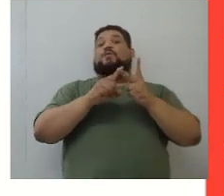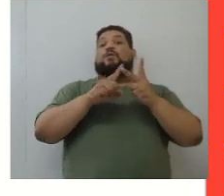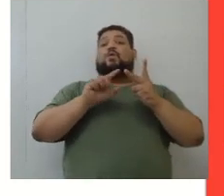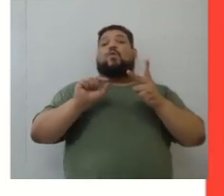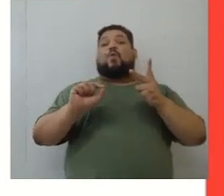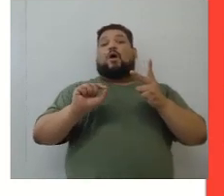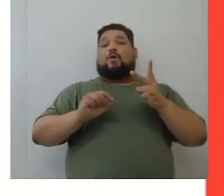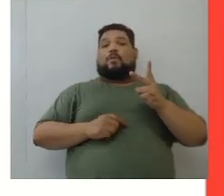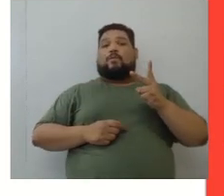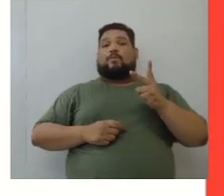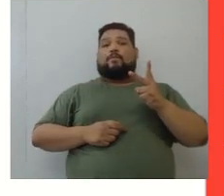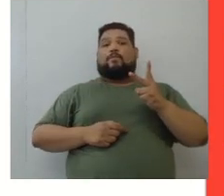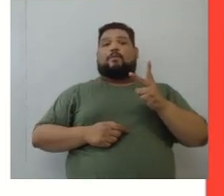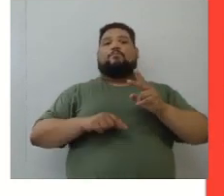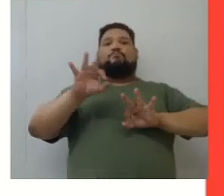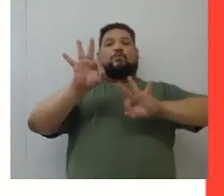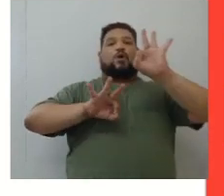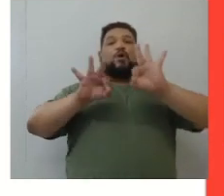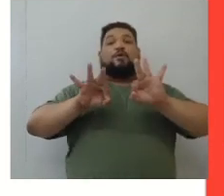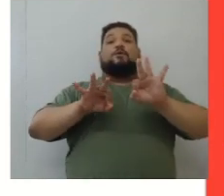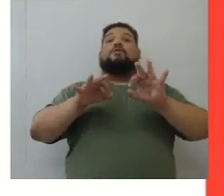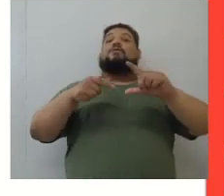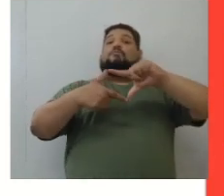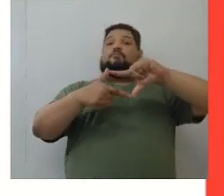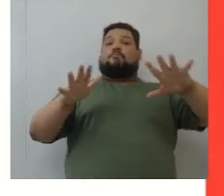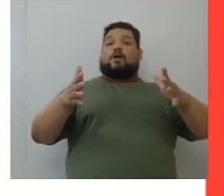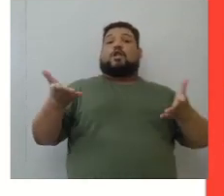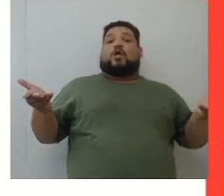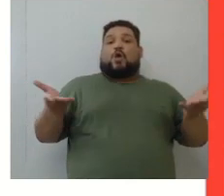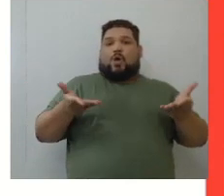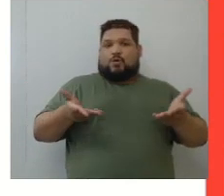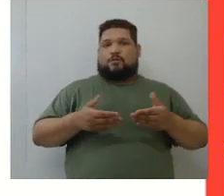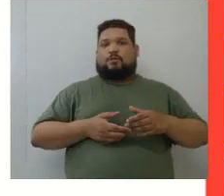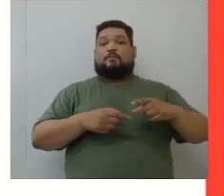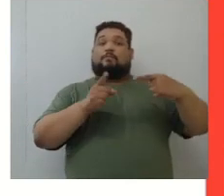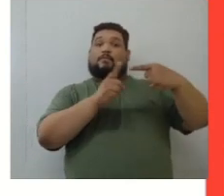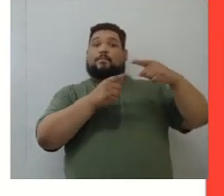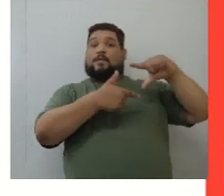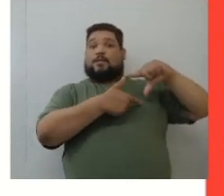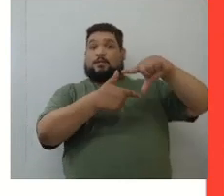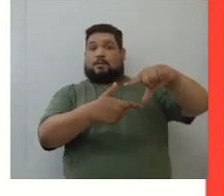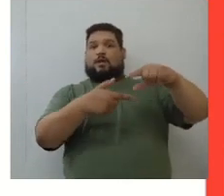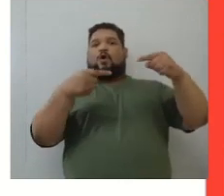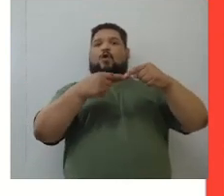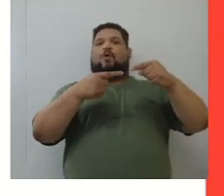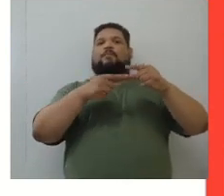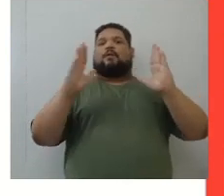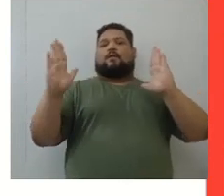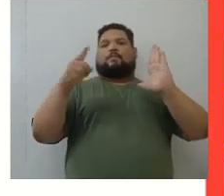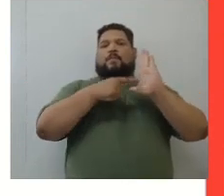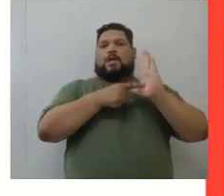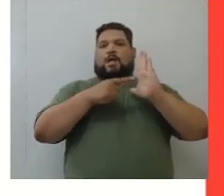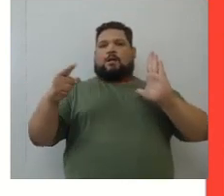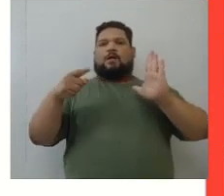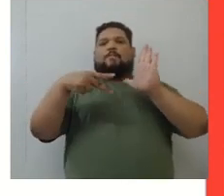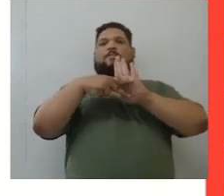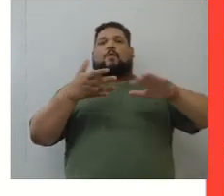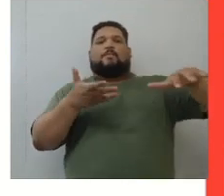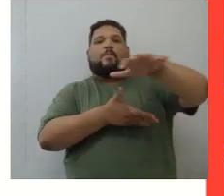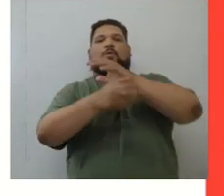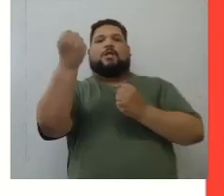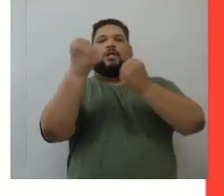esquema que é um esquema atual, tá? O esquema clássico, ele é dotado do período das